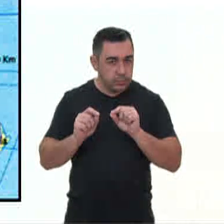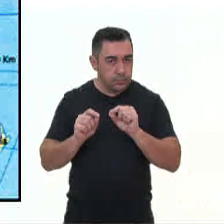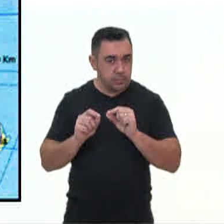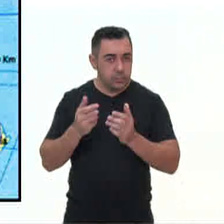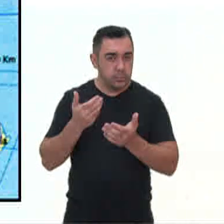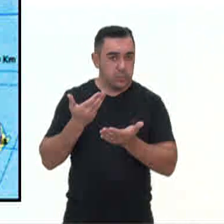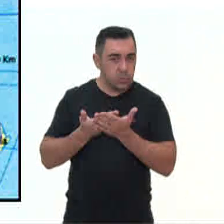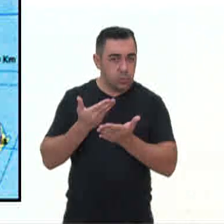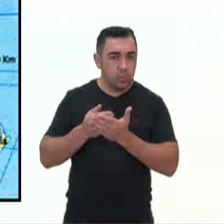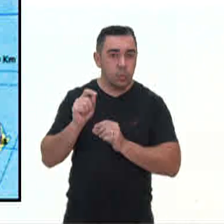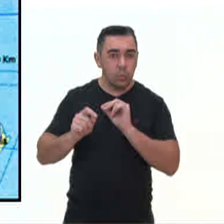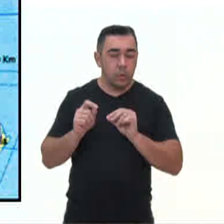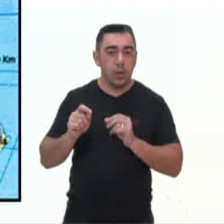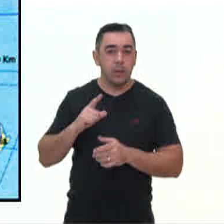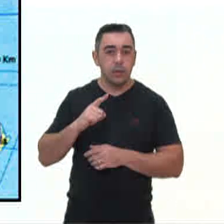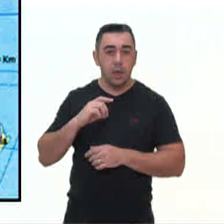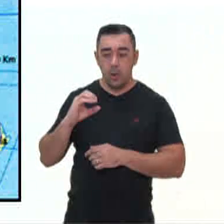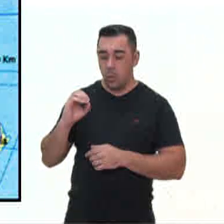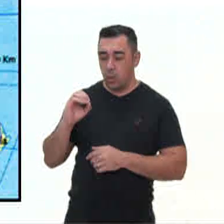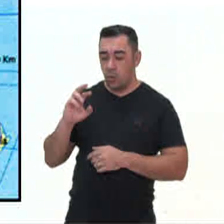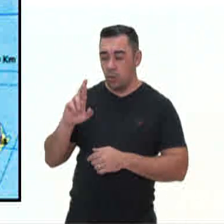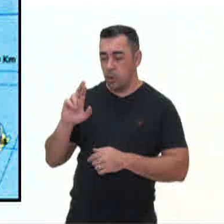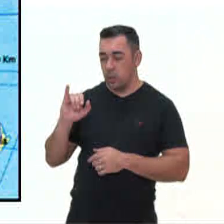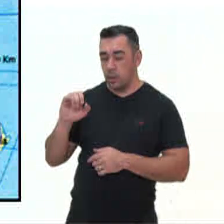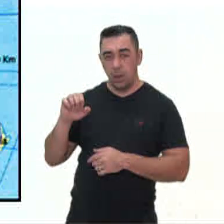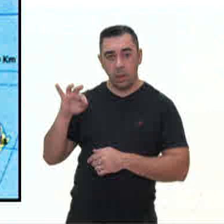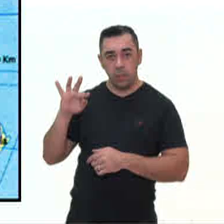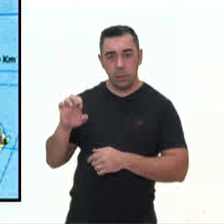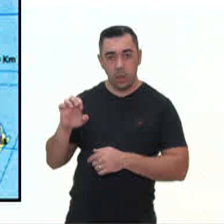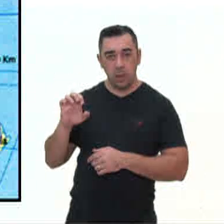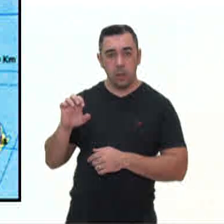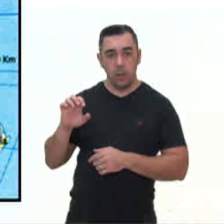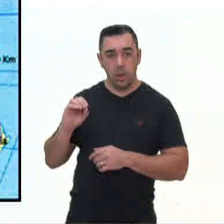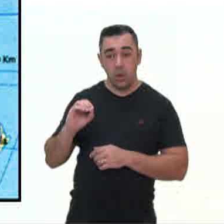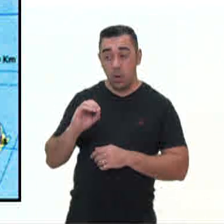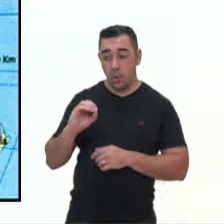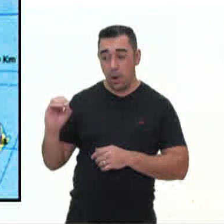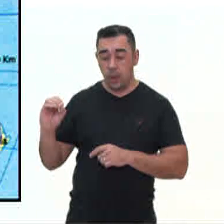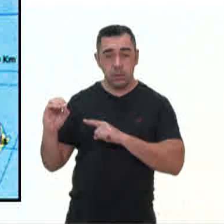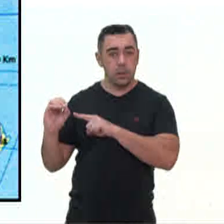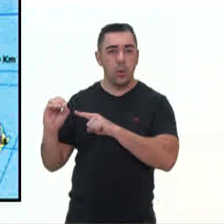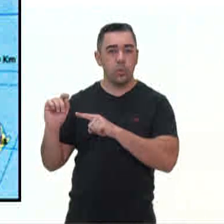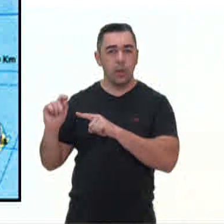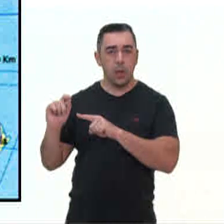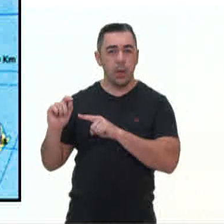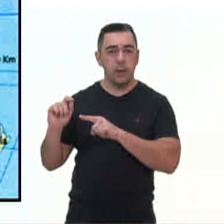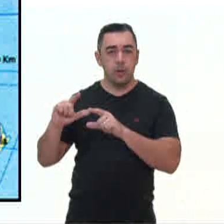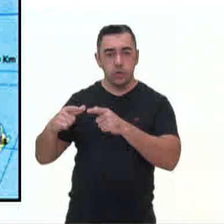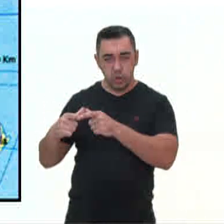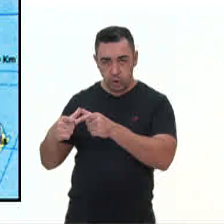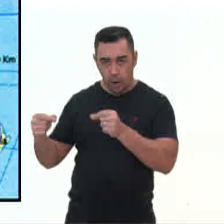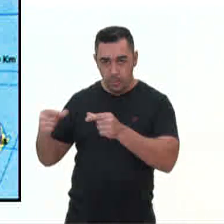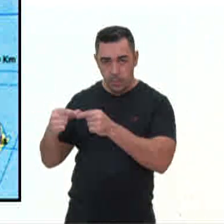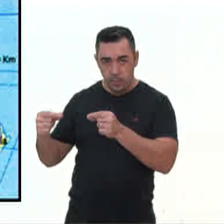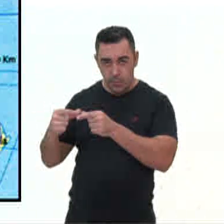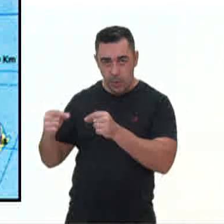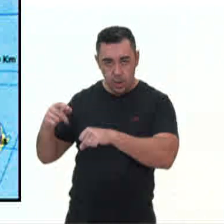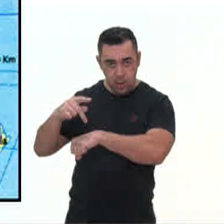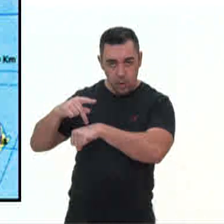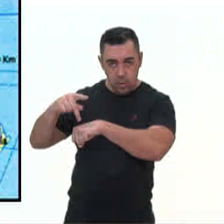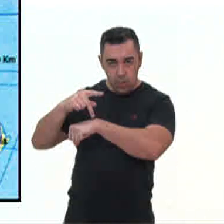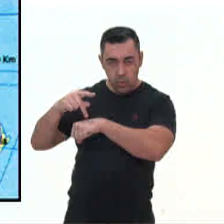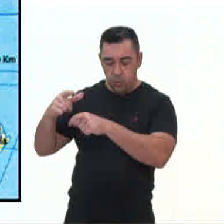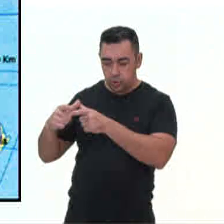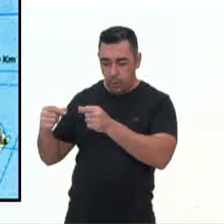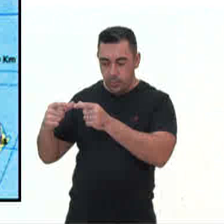no Extremo Oriente, vamos do Extremo Oriente para o Oeste. Japão, uma concentração enorme, uma ilha